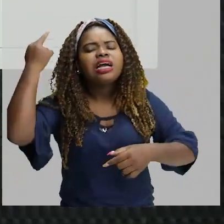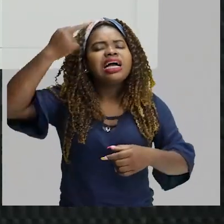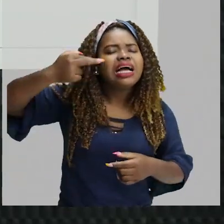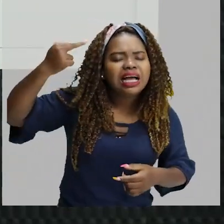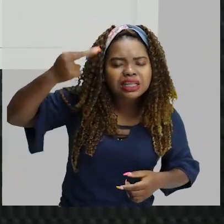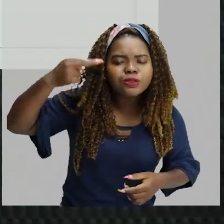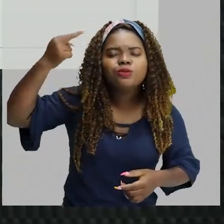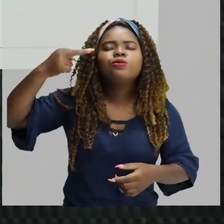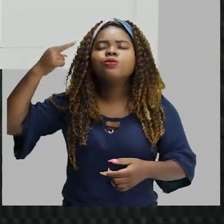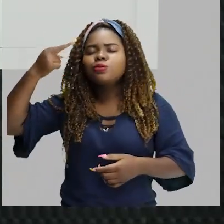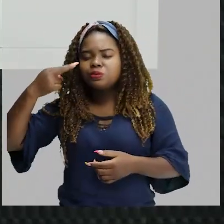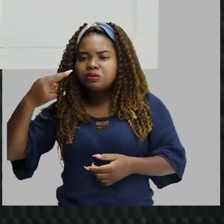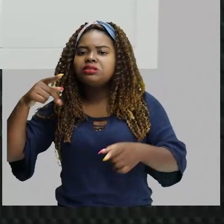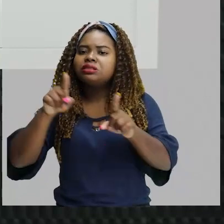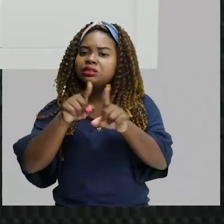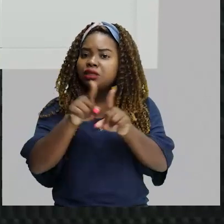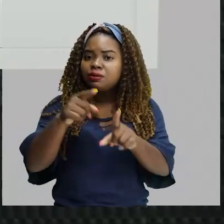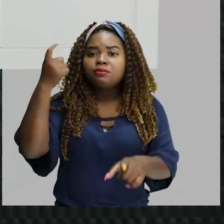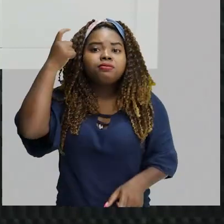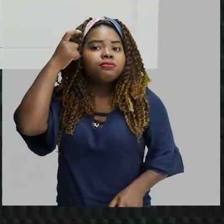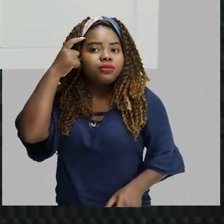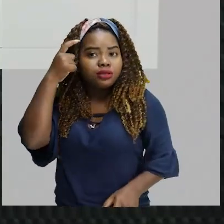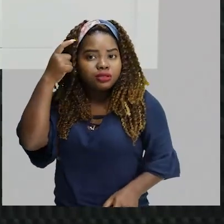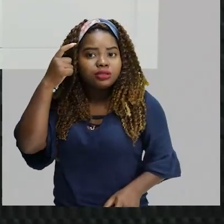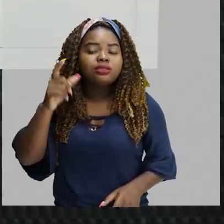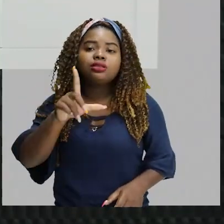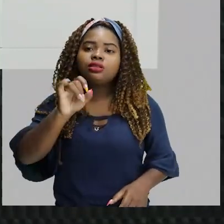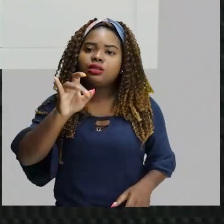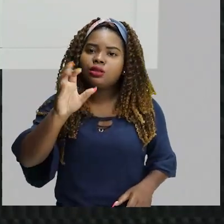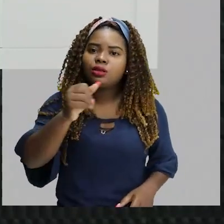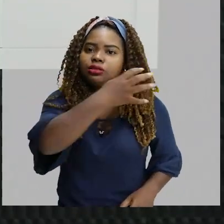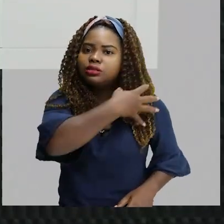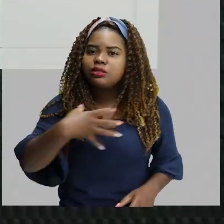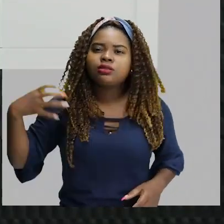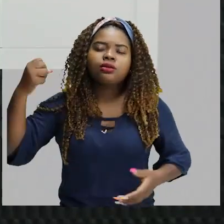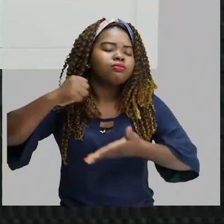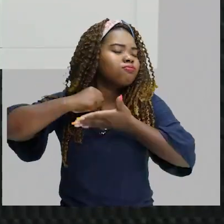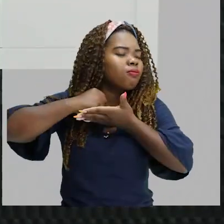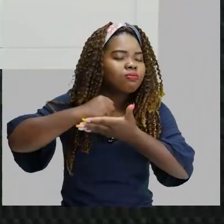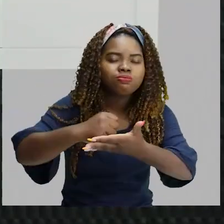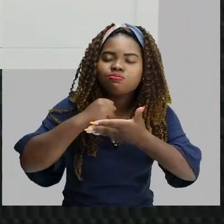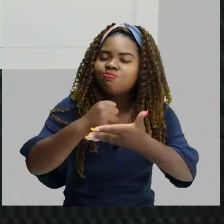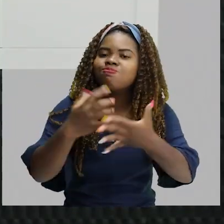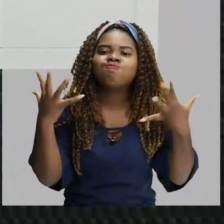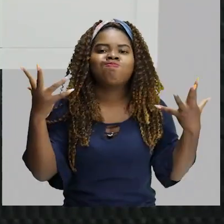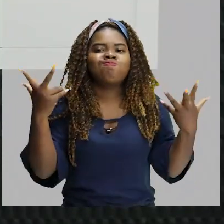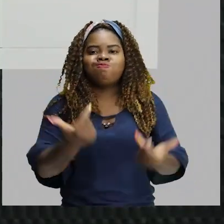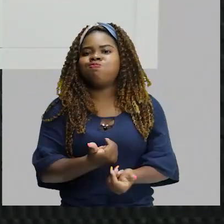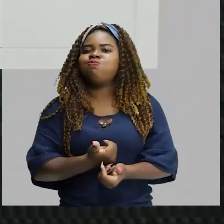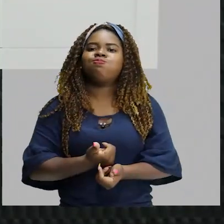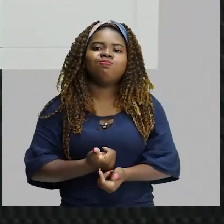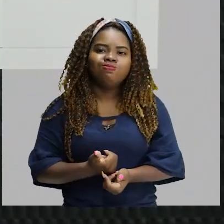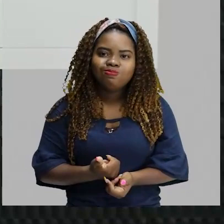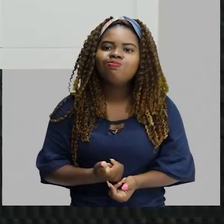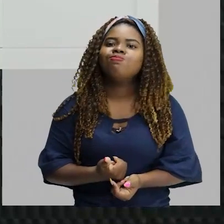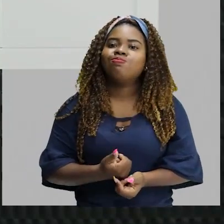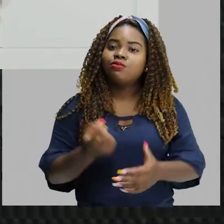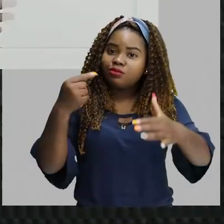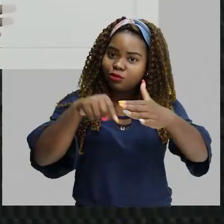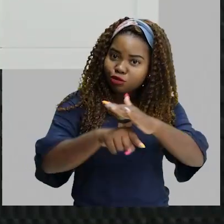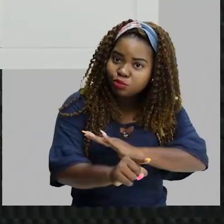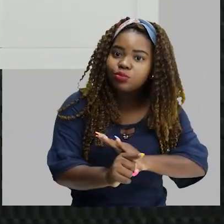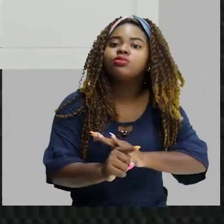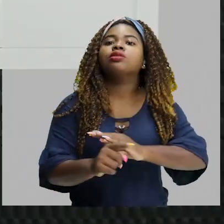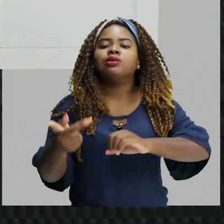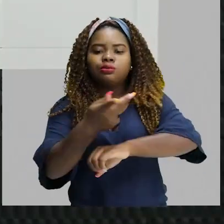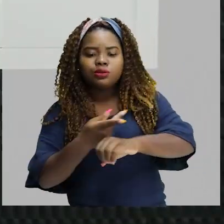raciocínio e, claro, pensamento, a lógica de Aristóteles vai te ajudar muito neste processo, tá? Aprofunde lá,